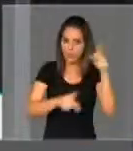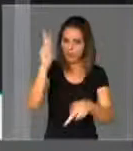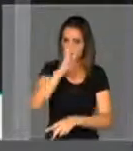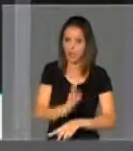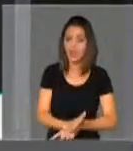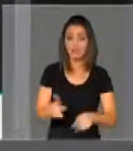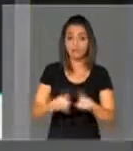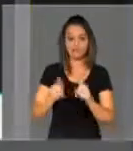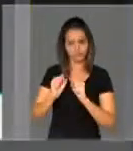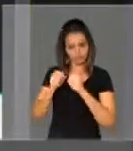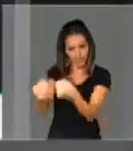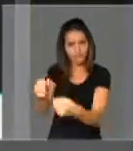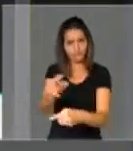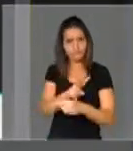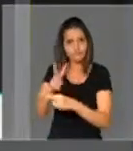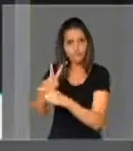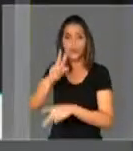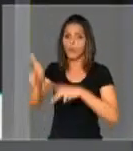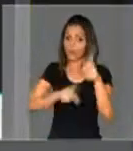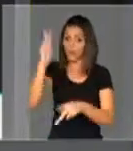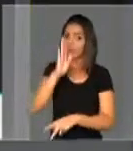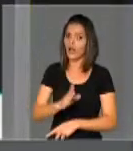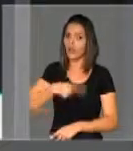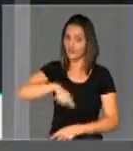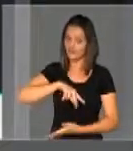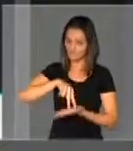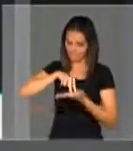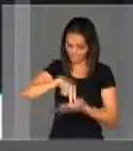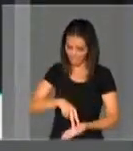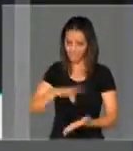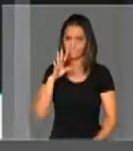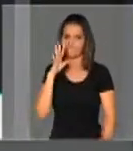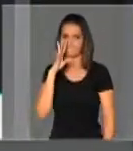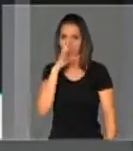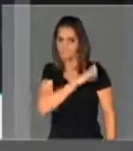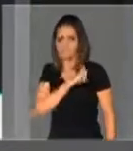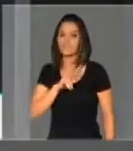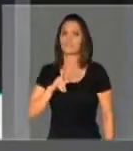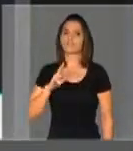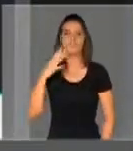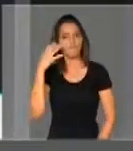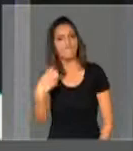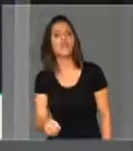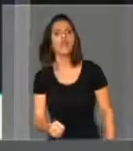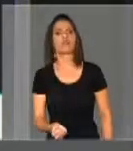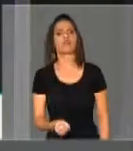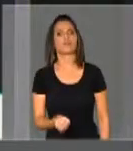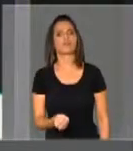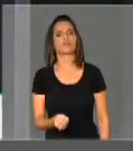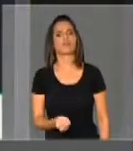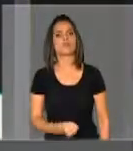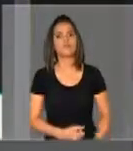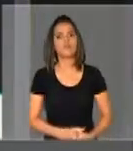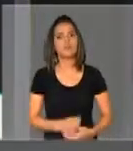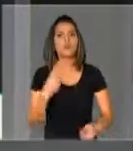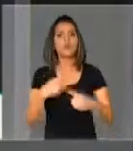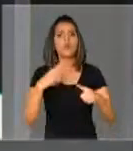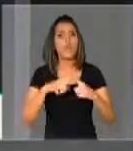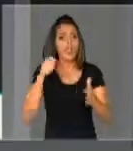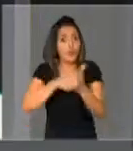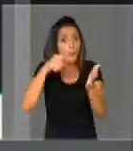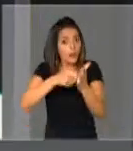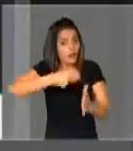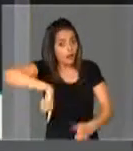que estão ao lado do povo brasileiro, nós vamos resistir. Nós vamos resistir, Marcelo Freixo, porque